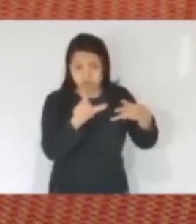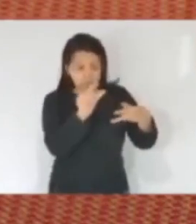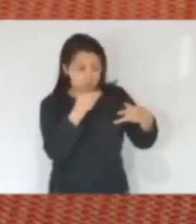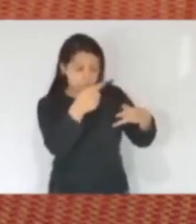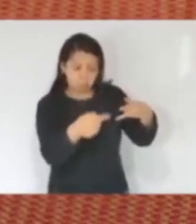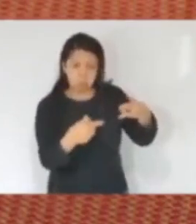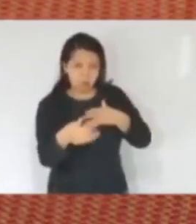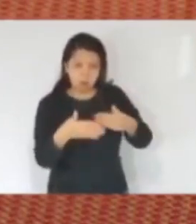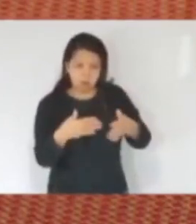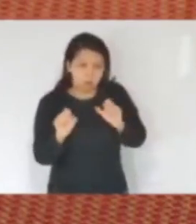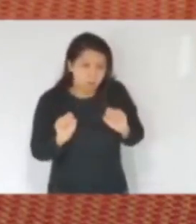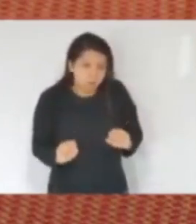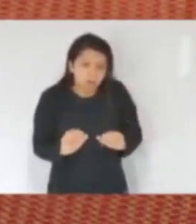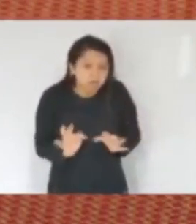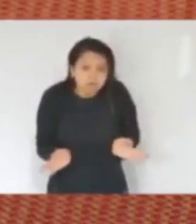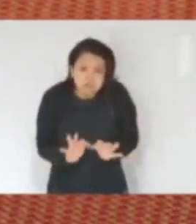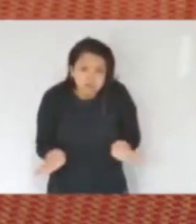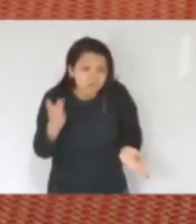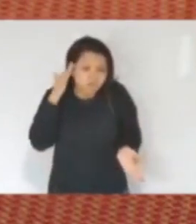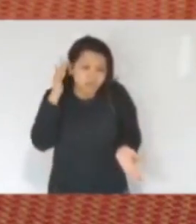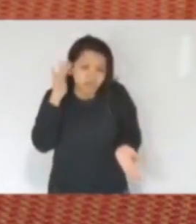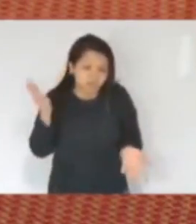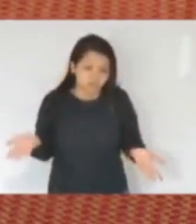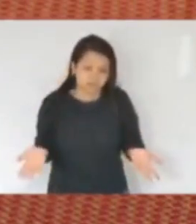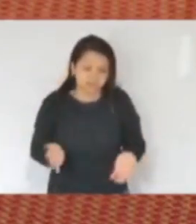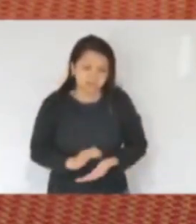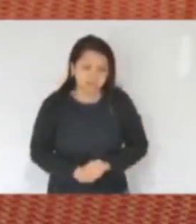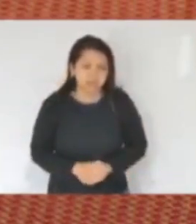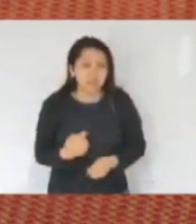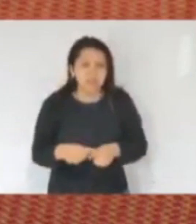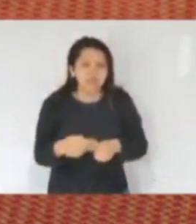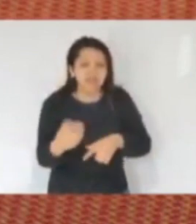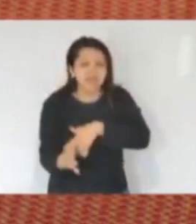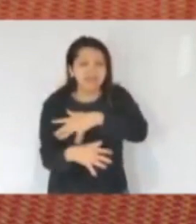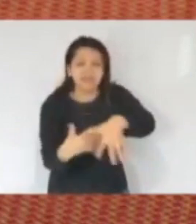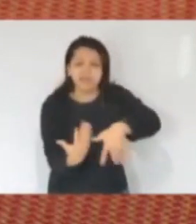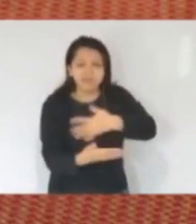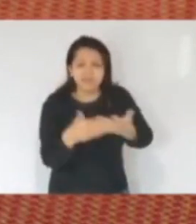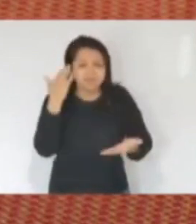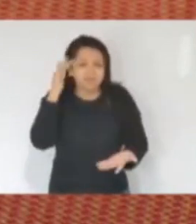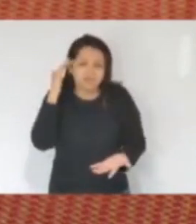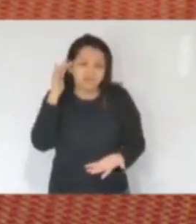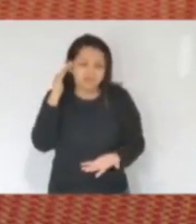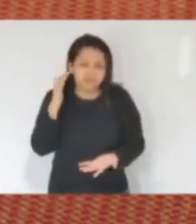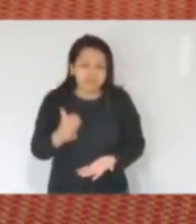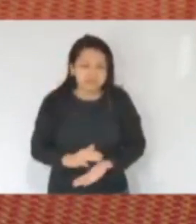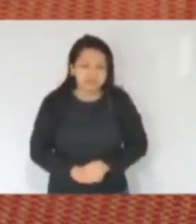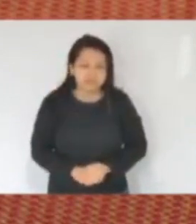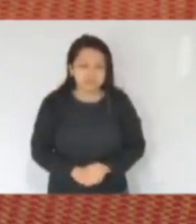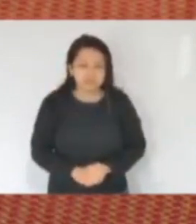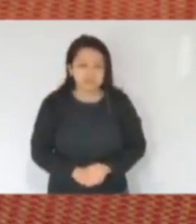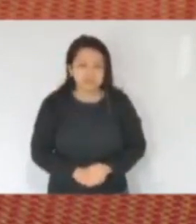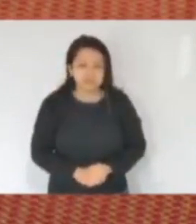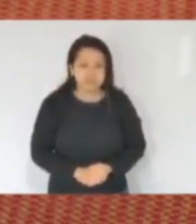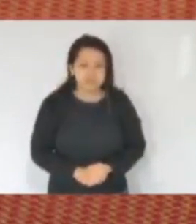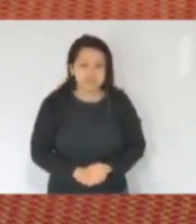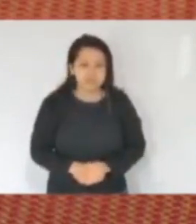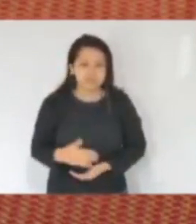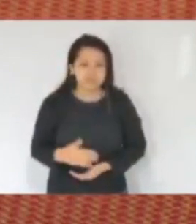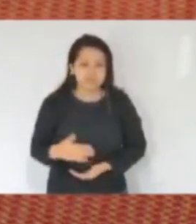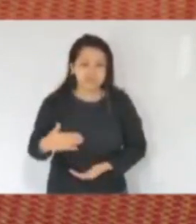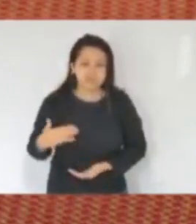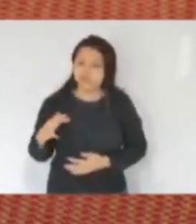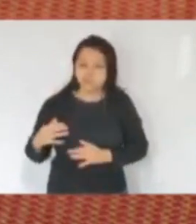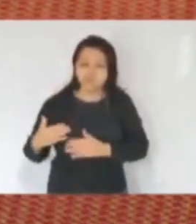entender isso. Eu não sei por que está havendo tanta balbúrdia mesmo, como você falou, em todo esse processo.